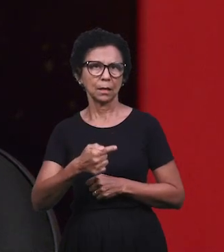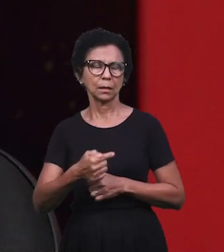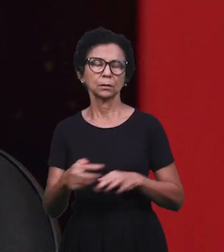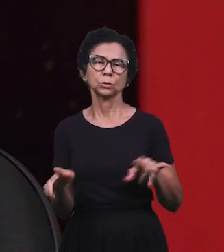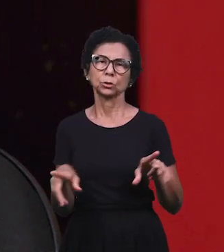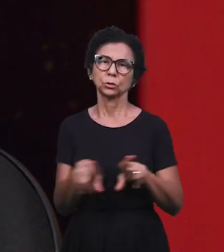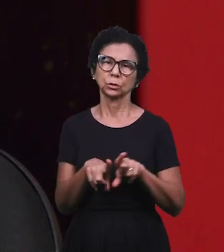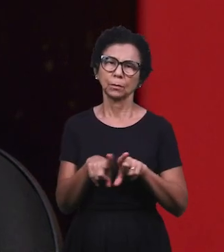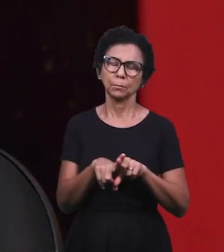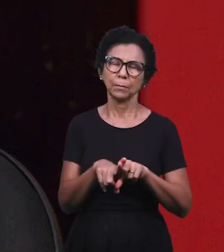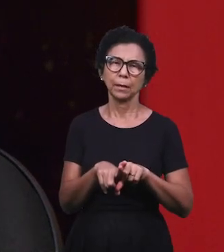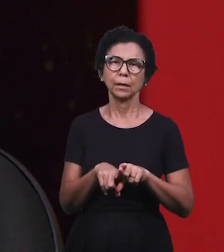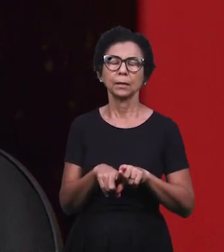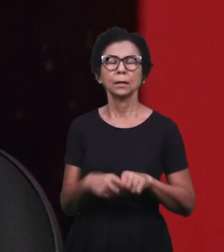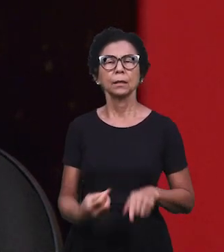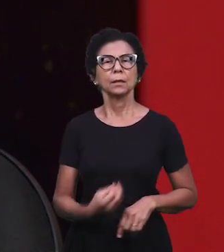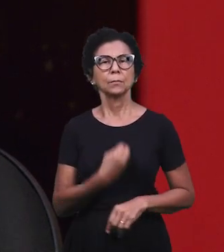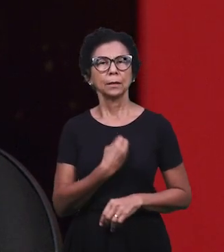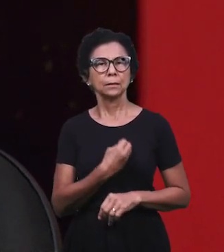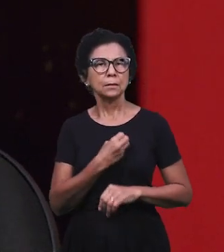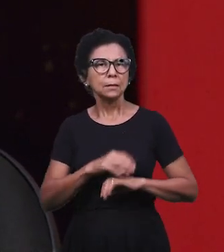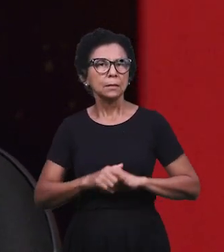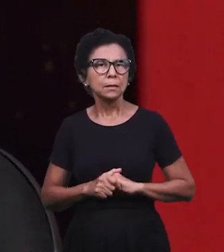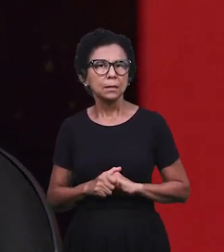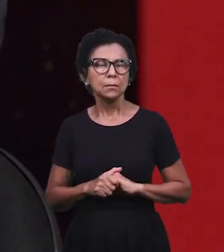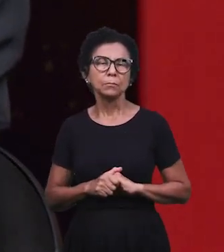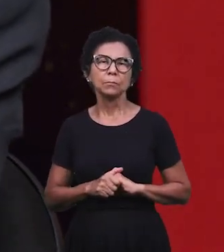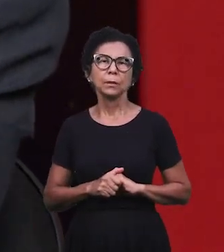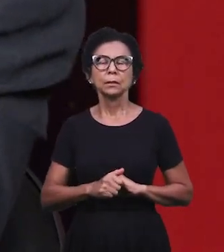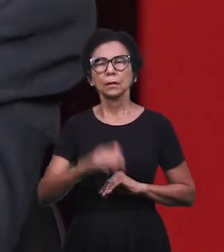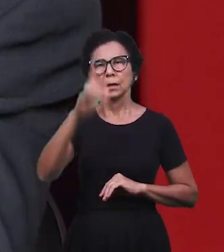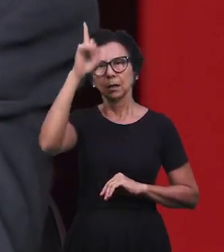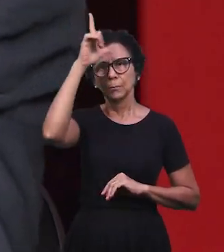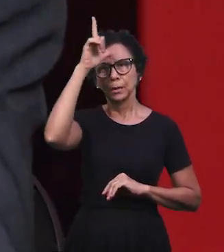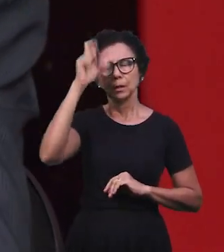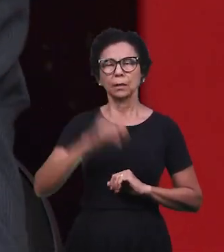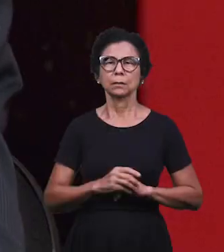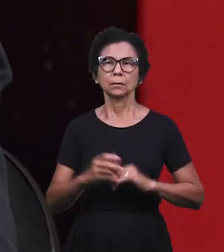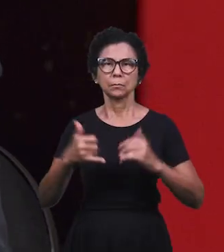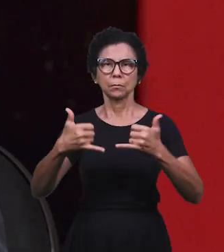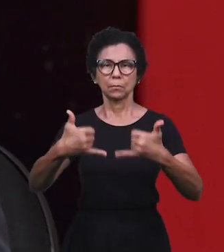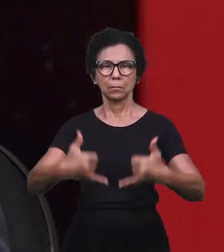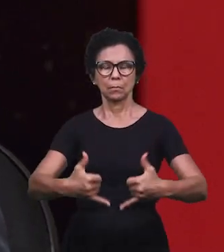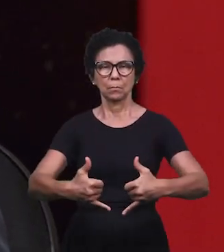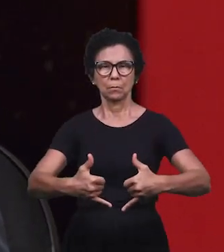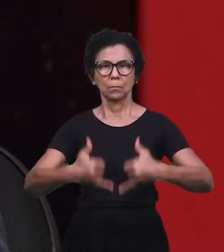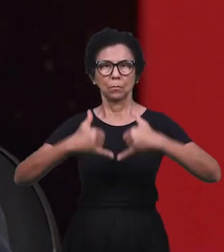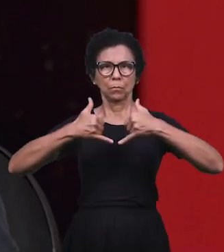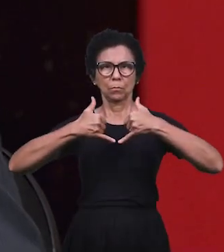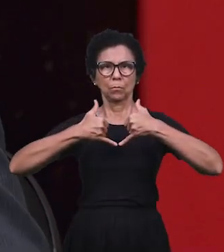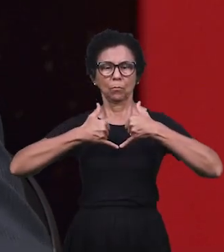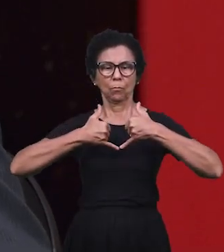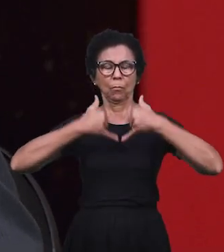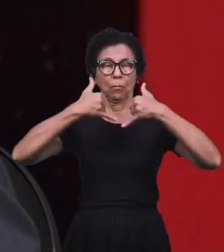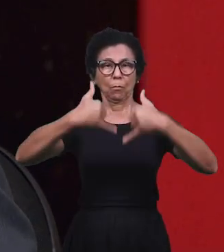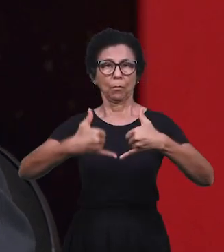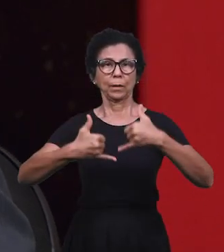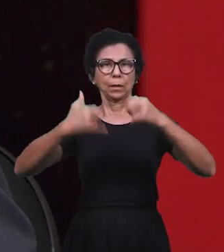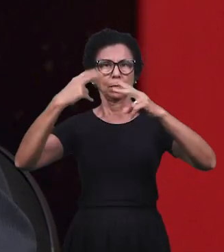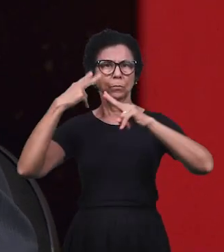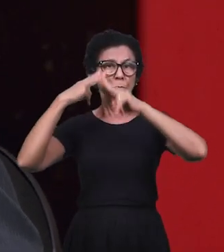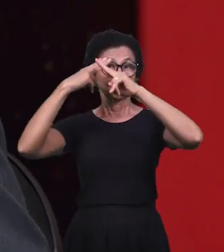da Sociedade Max Planck, Berlim, Alemanha. Eu estou citando 3 aqui, vencedores de Prêmio